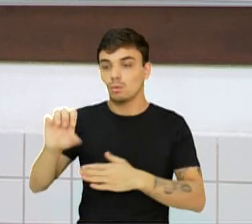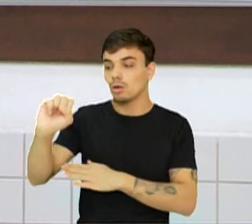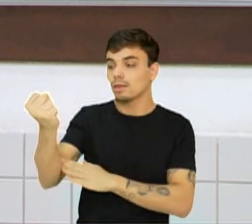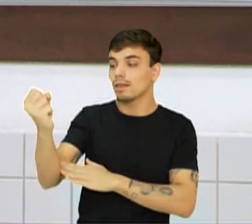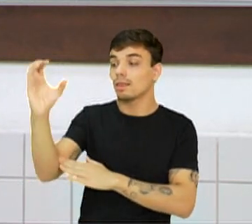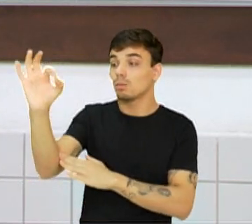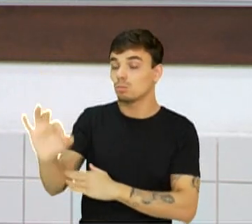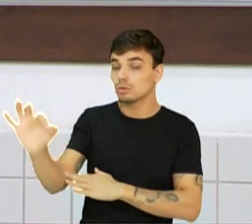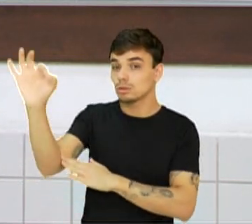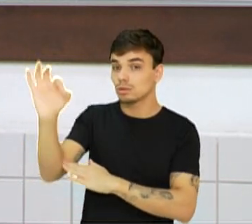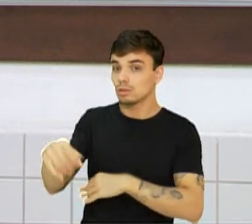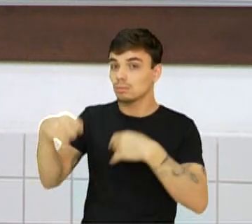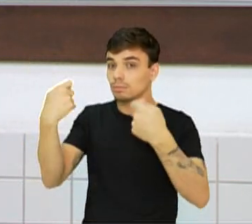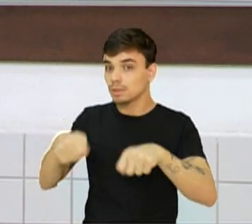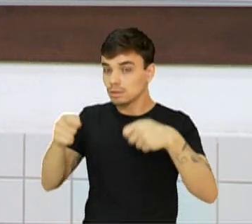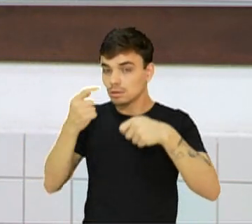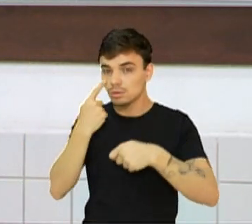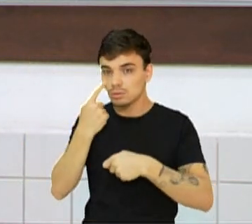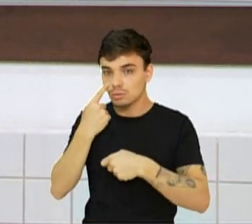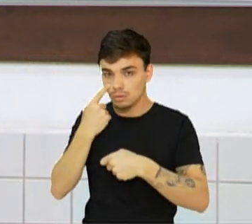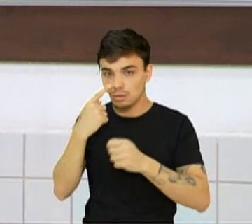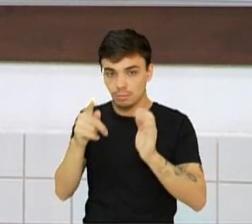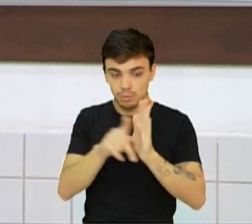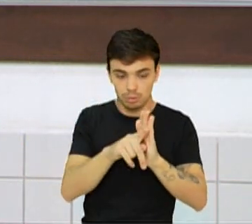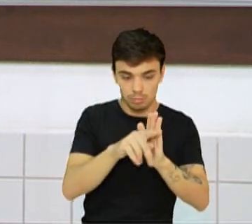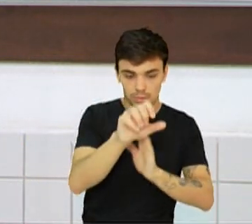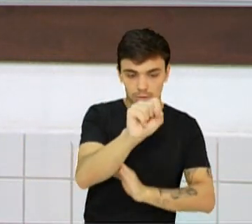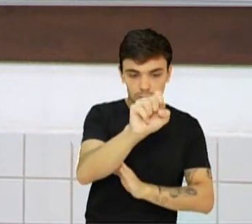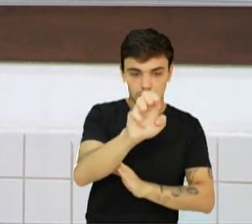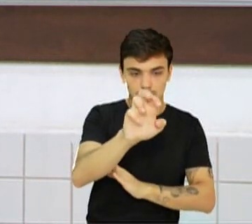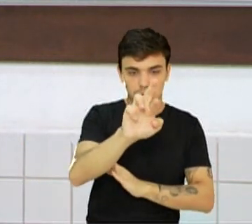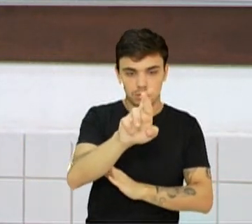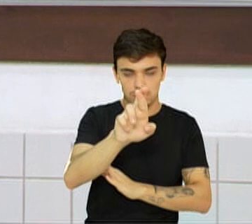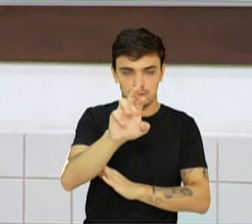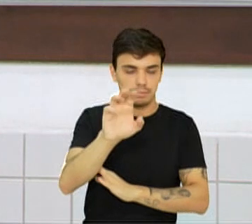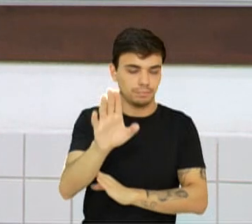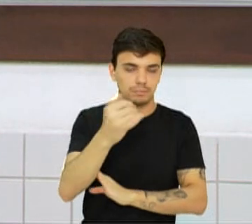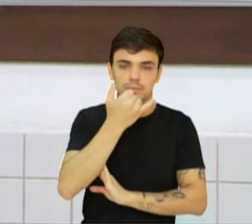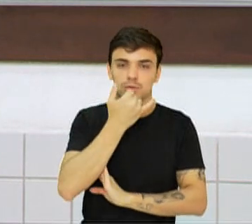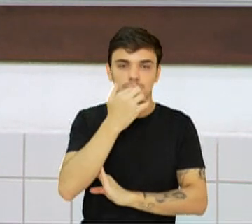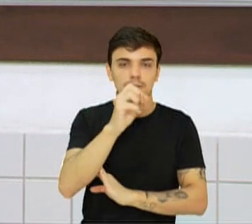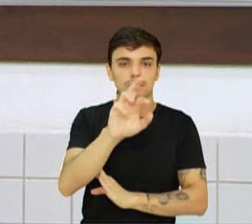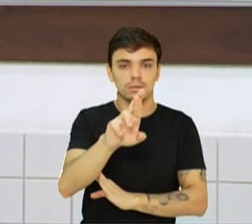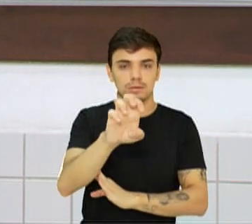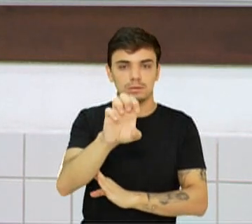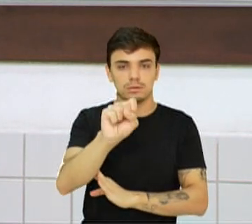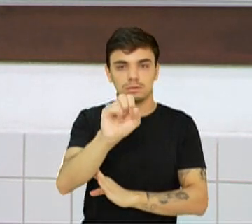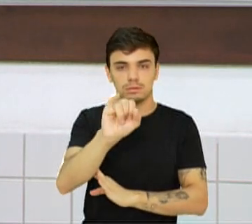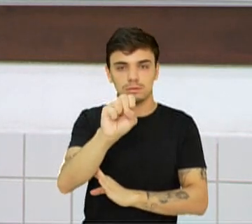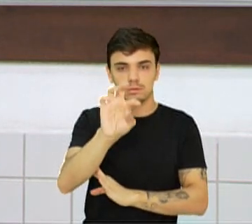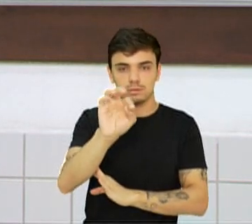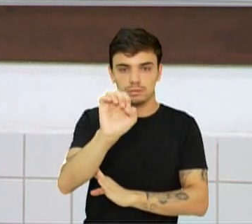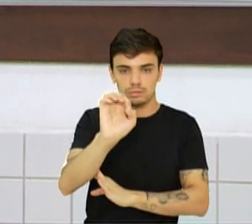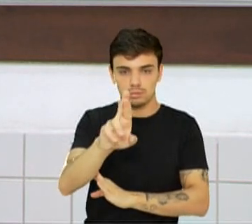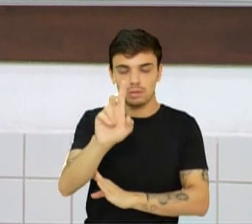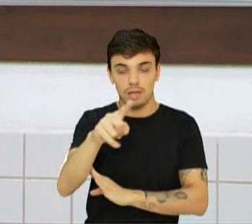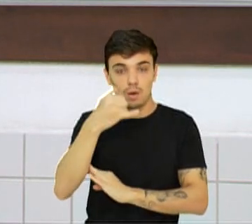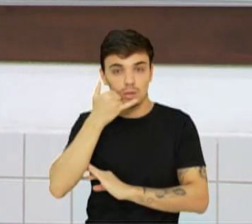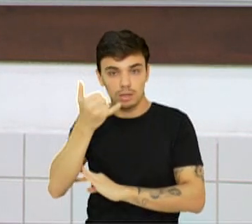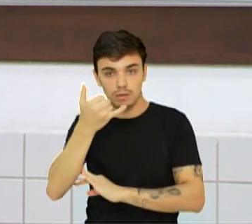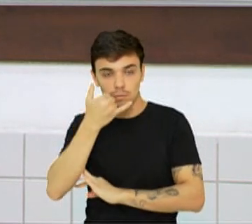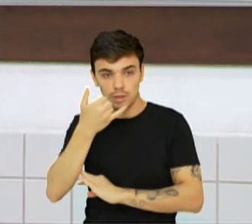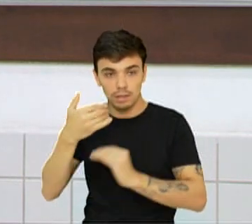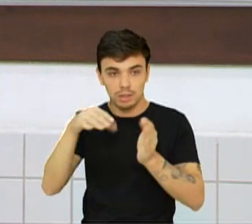ficar no resistor, que é o telefone, quando operar nessa frequência aqui, 2 kHz,